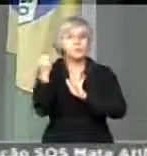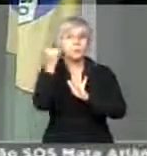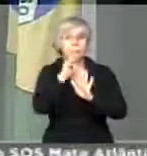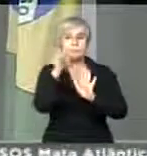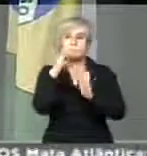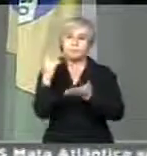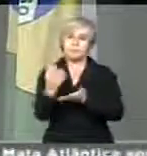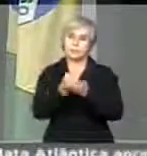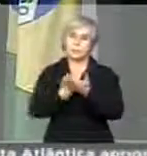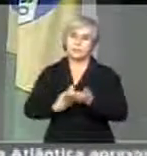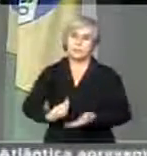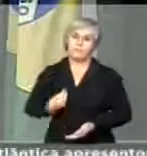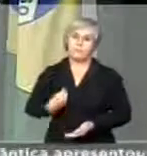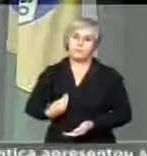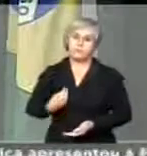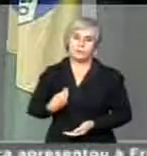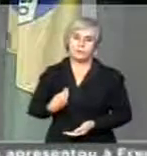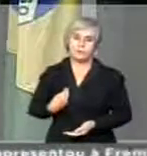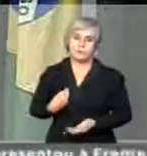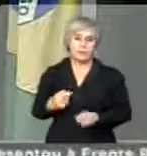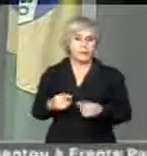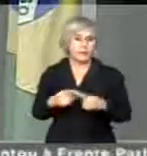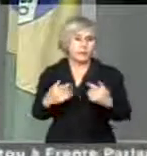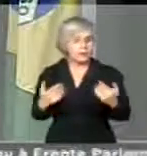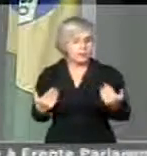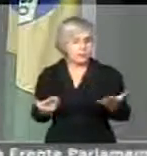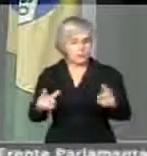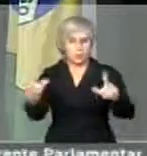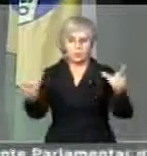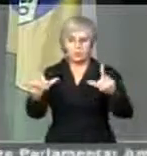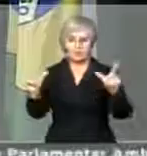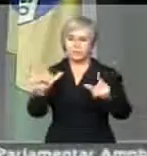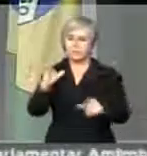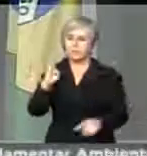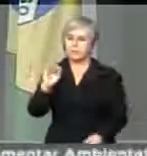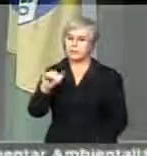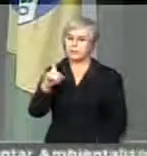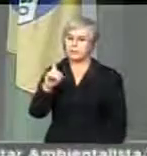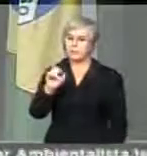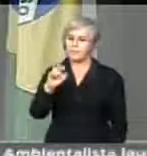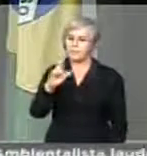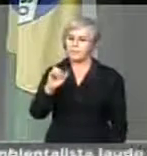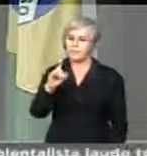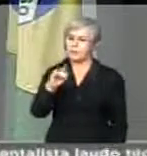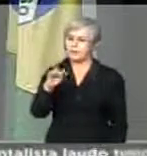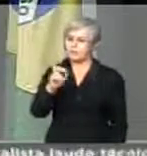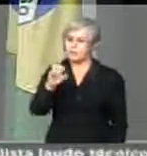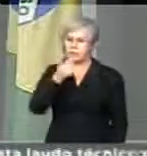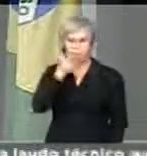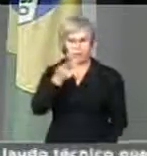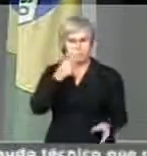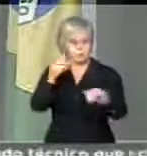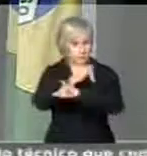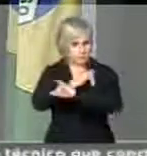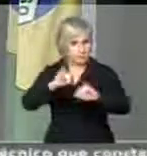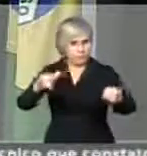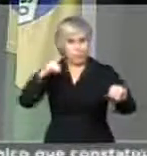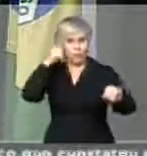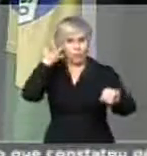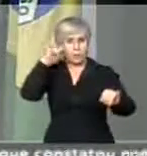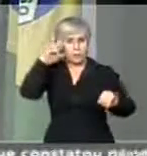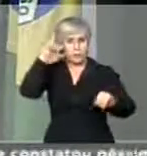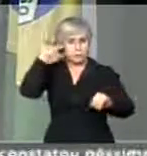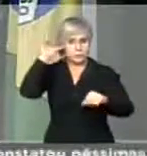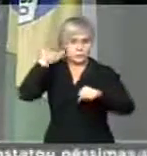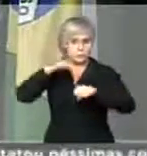vidas. Pois a TV Bandeirantes fez esse levantamento, o Bechard divulgou na noite de ontem à noite,